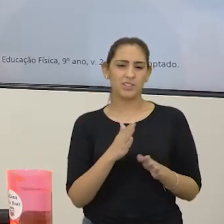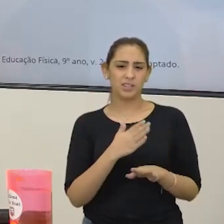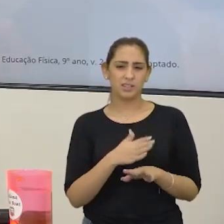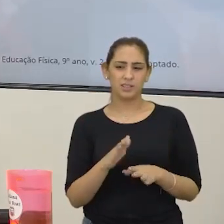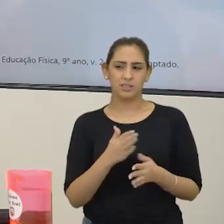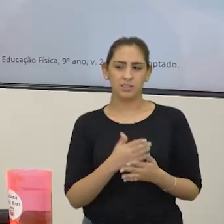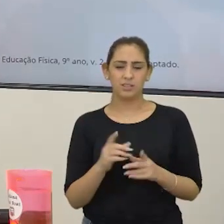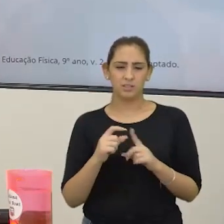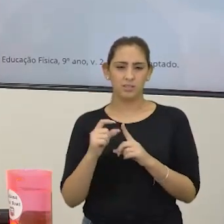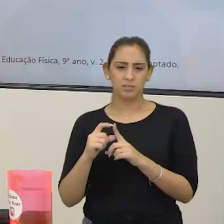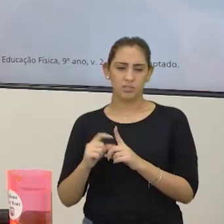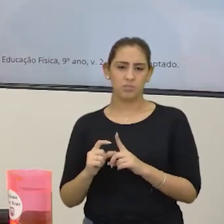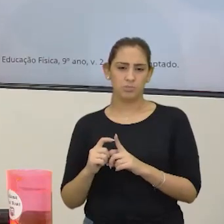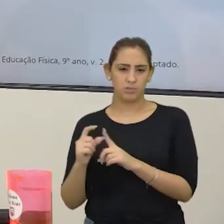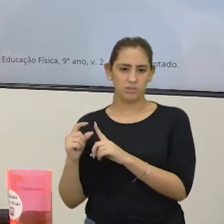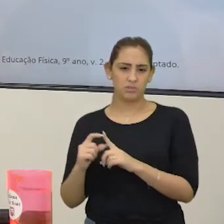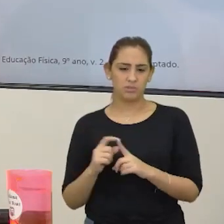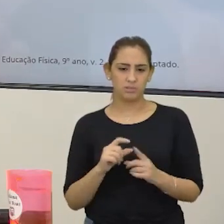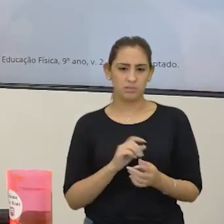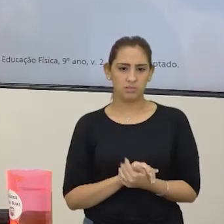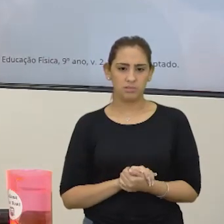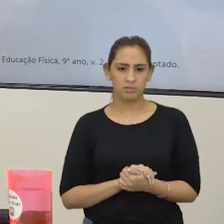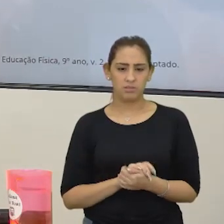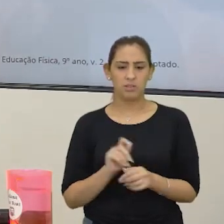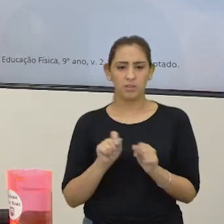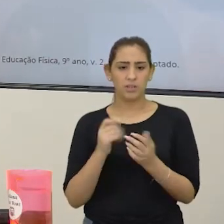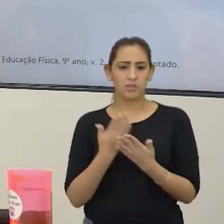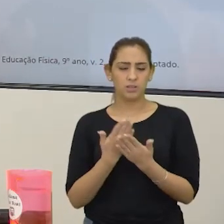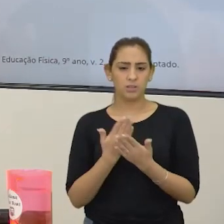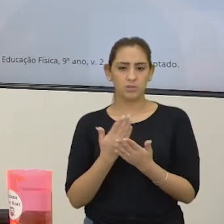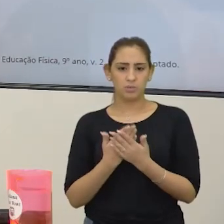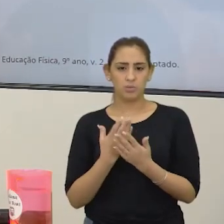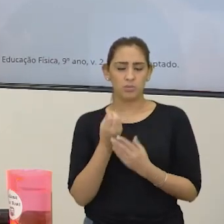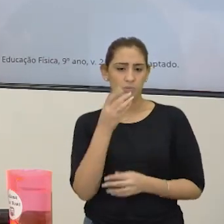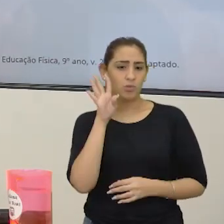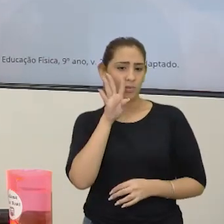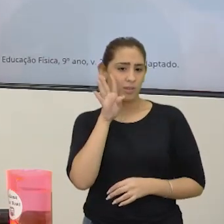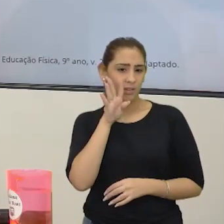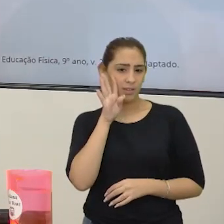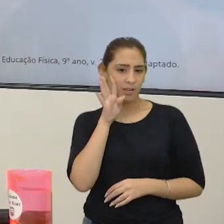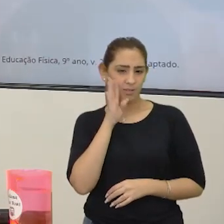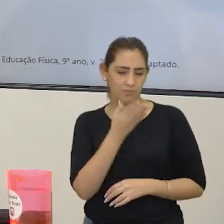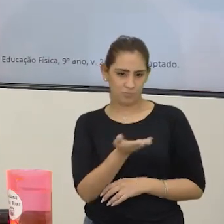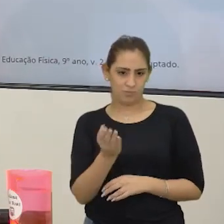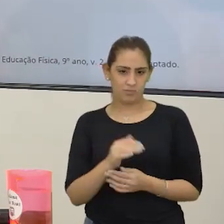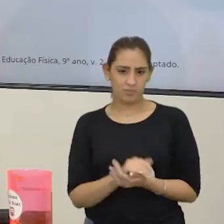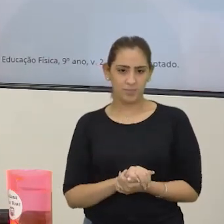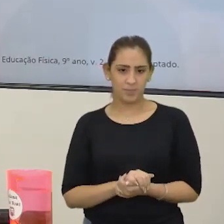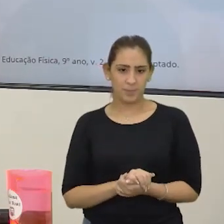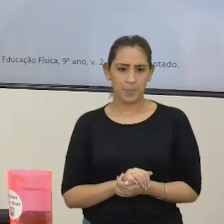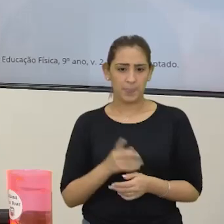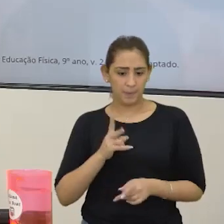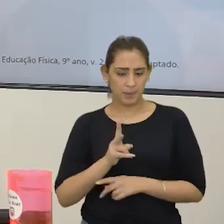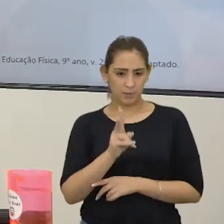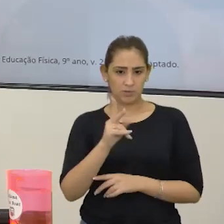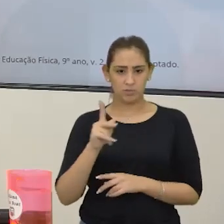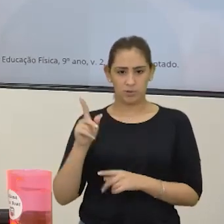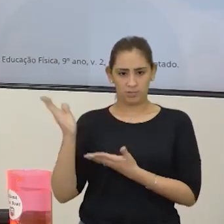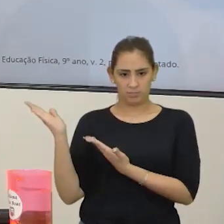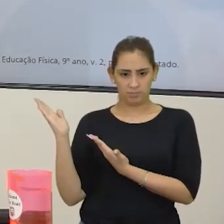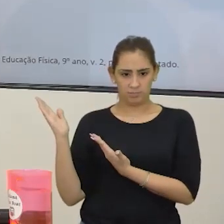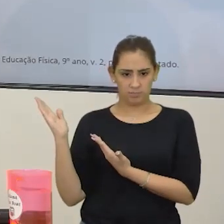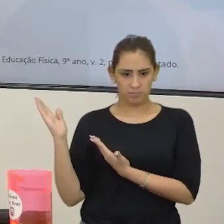pesquisarem mais, irem atrás e fazer um estudo bem bacana acerca disso. Vamos continuar aqui comigo no slide.